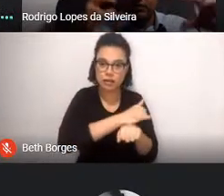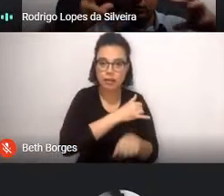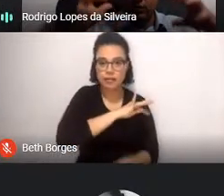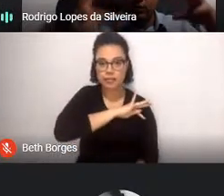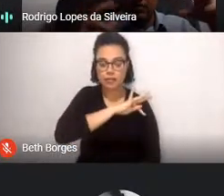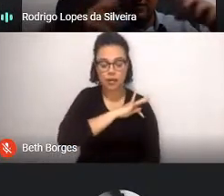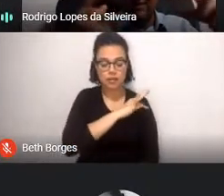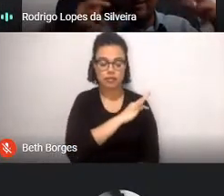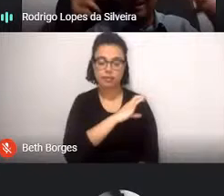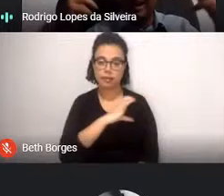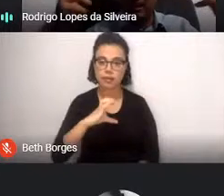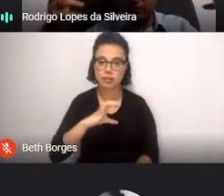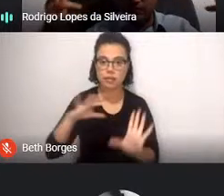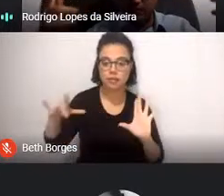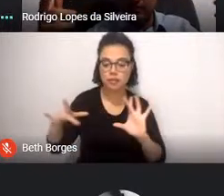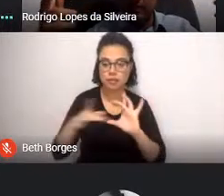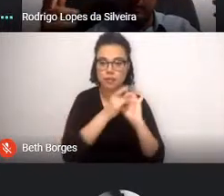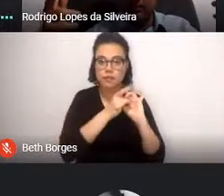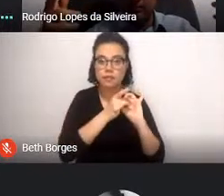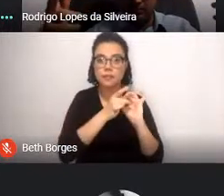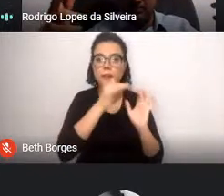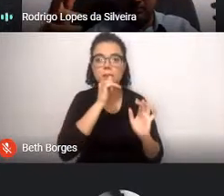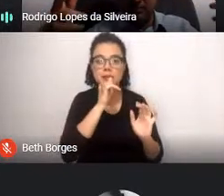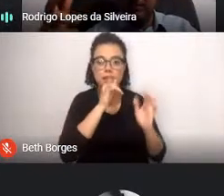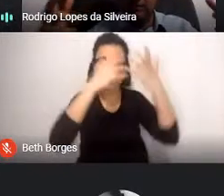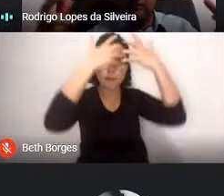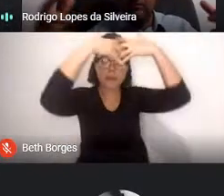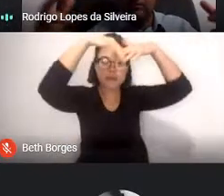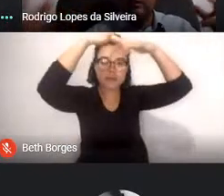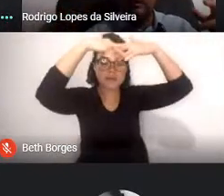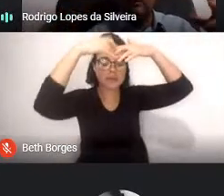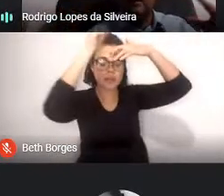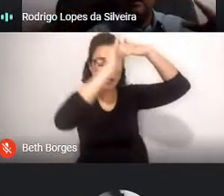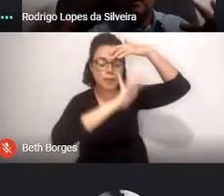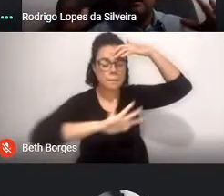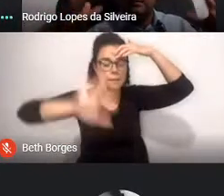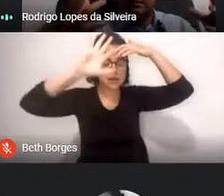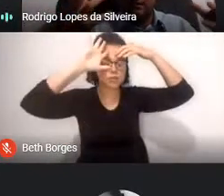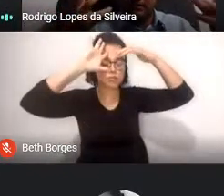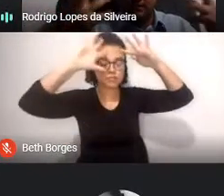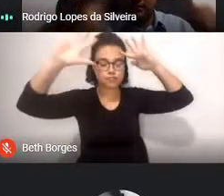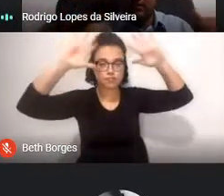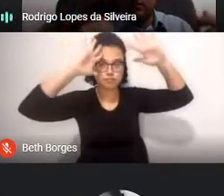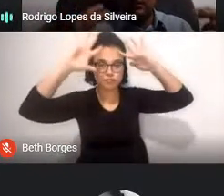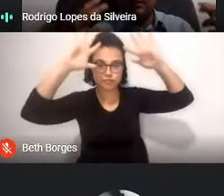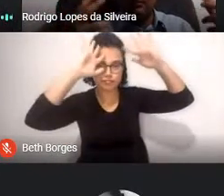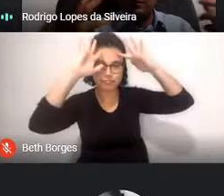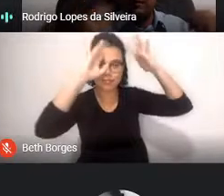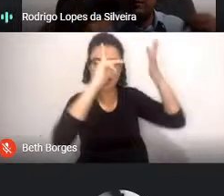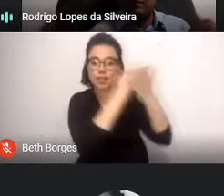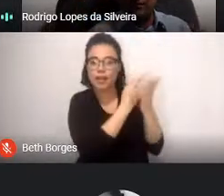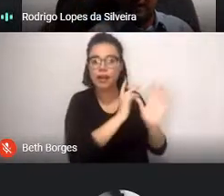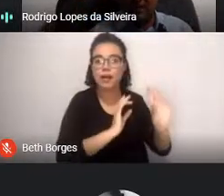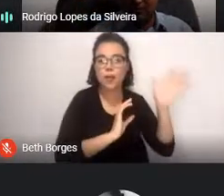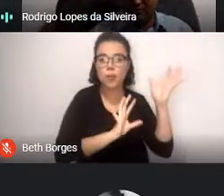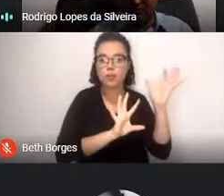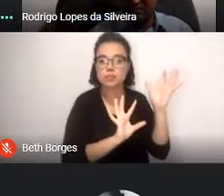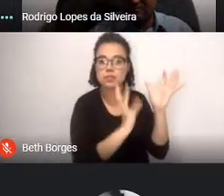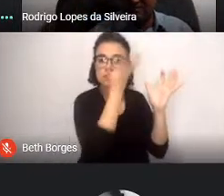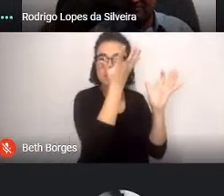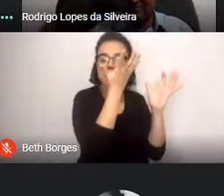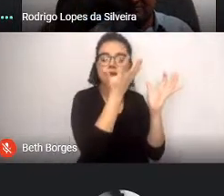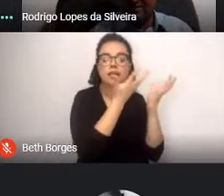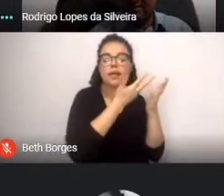essas estruturas de cenários imaginéticos, né, sejam